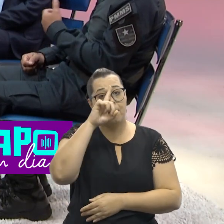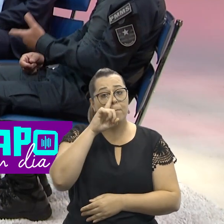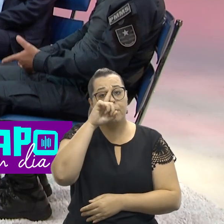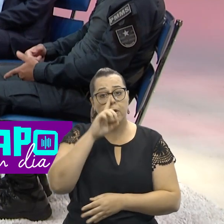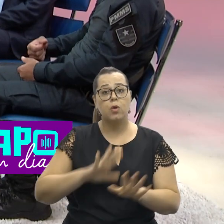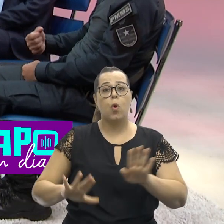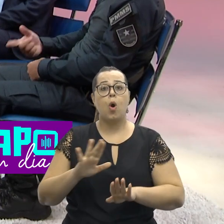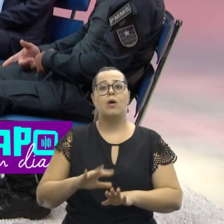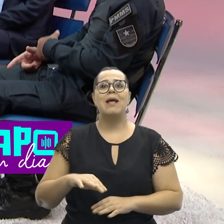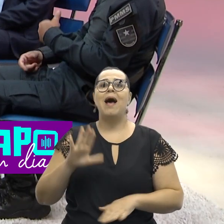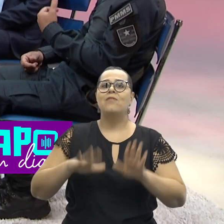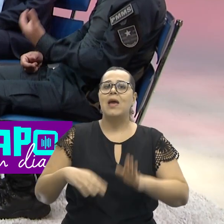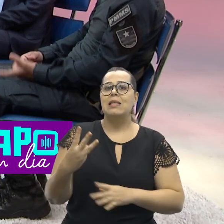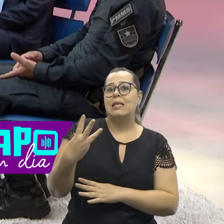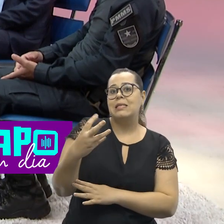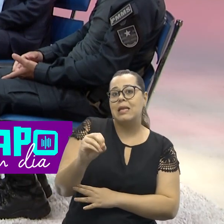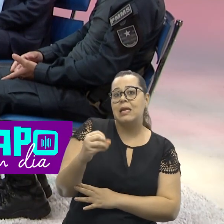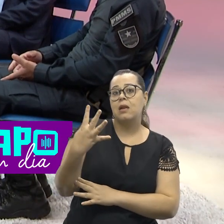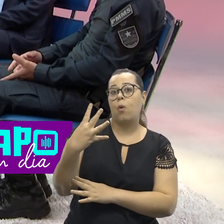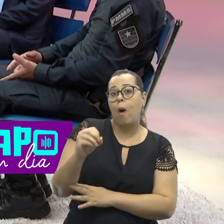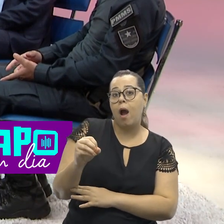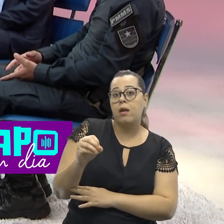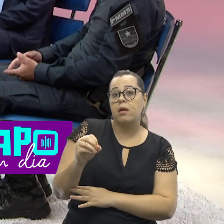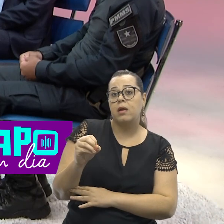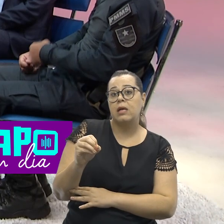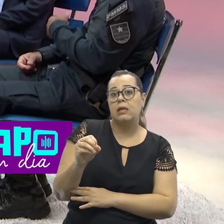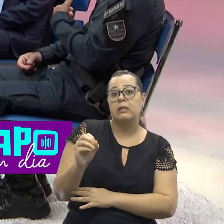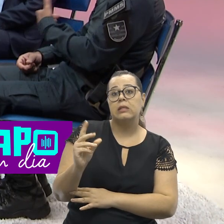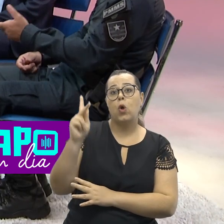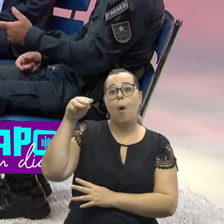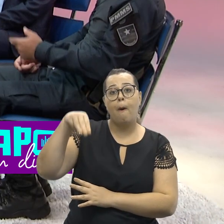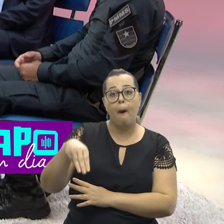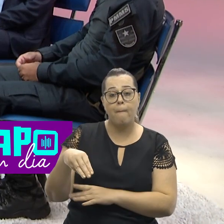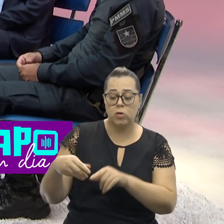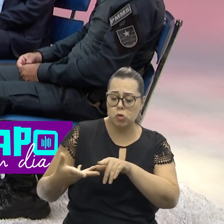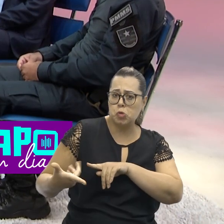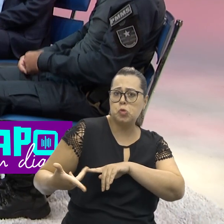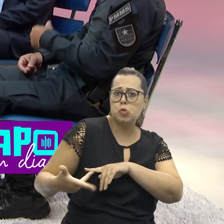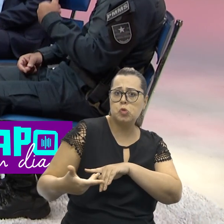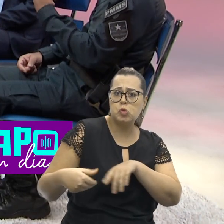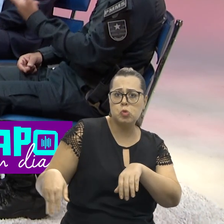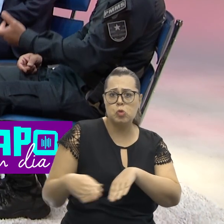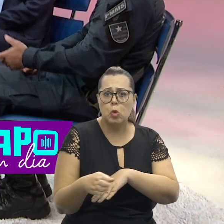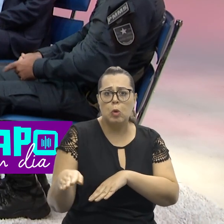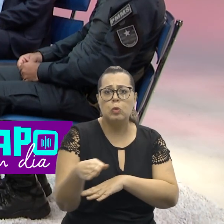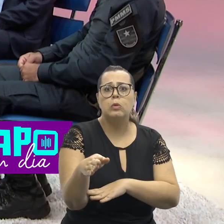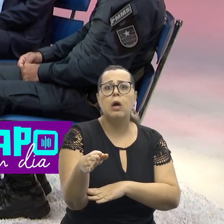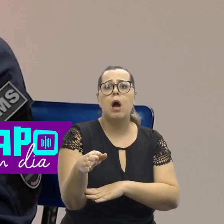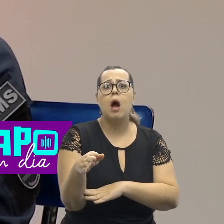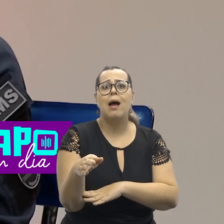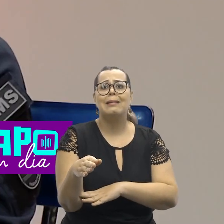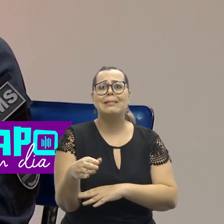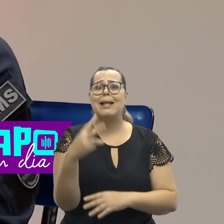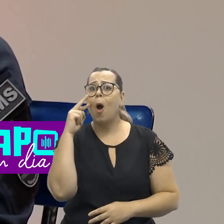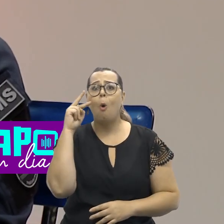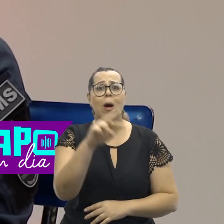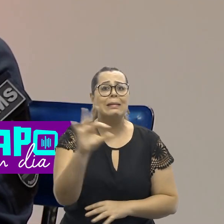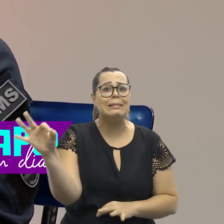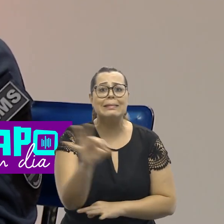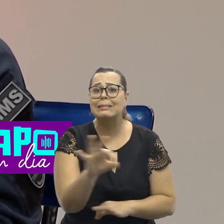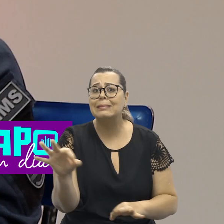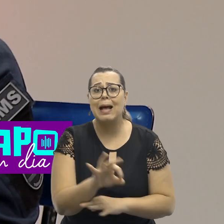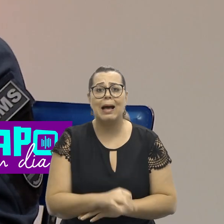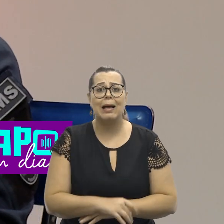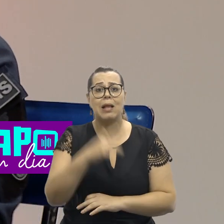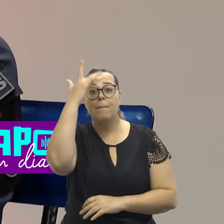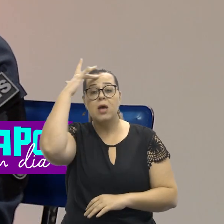transitando ali 30, 40, 50 km por hora de distância, né, a uma velocidade de 50 km por hora, sem